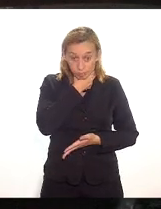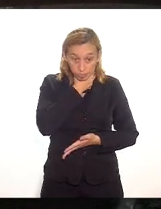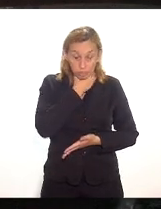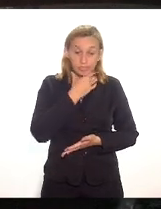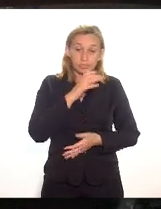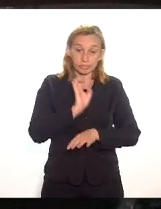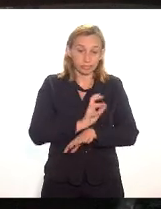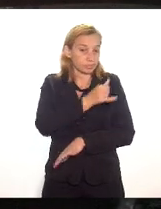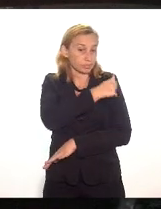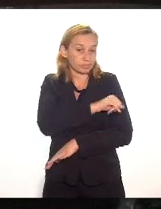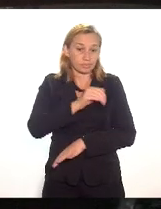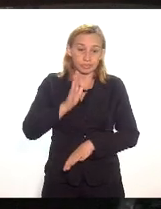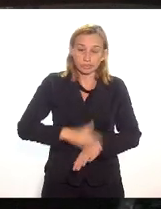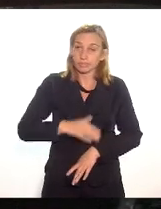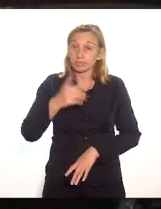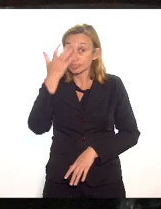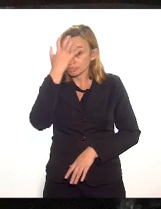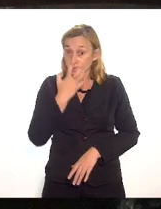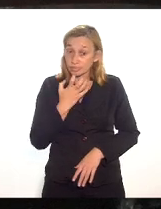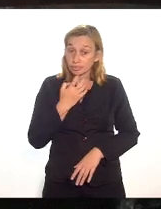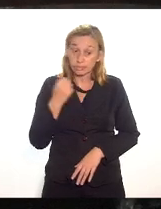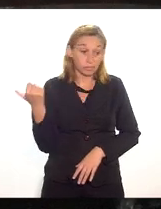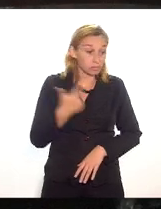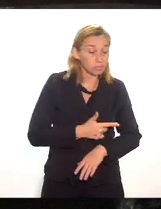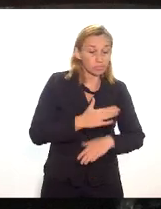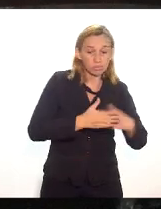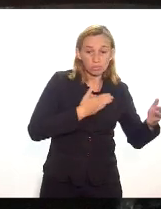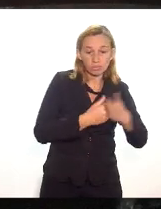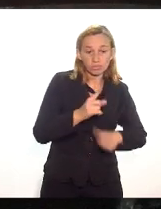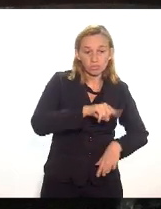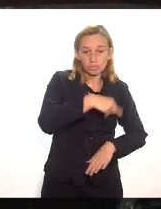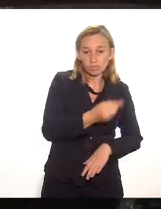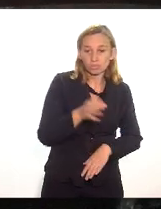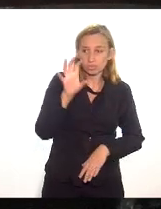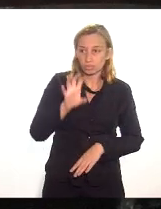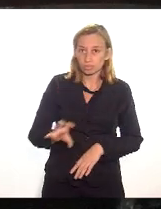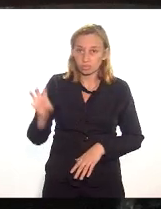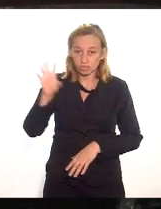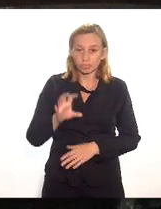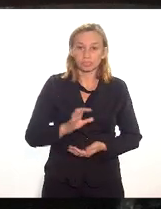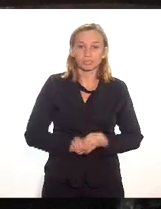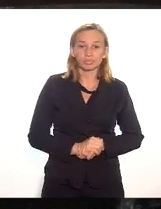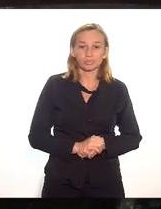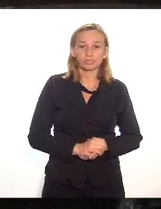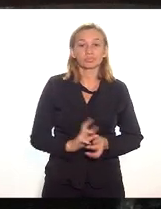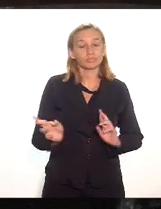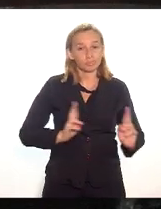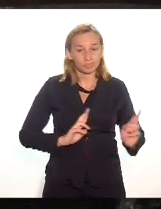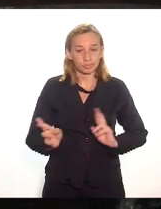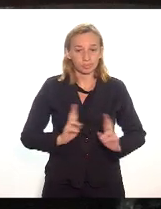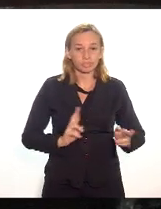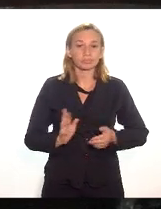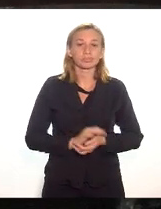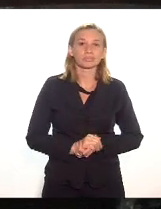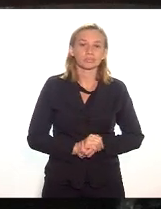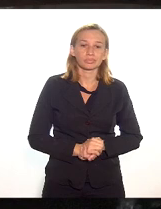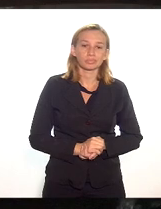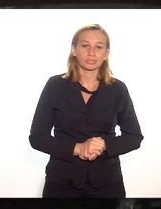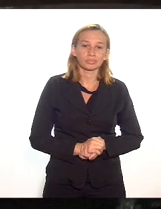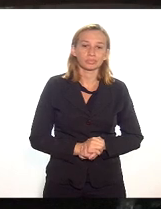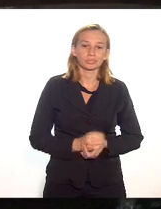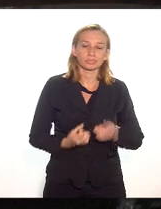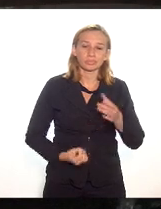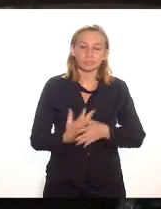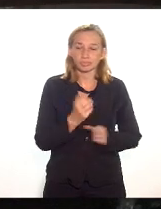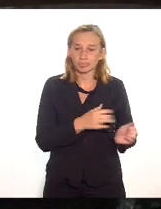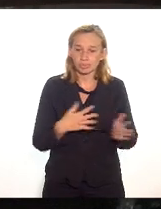Rio de Janeiro é muito mais grave do que em qualquer outro estado, dito em relação à produção de